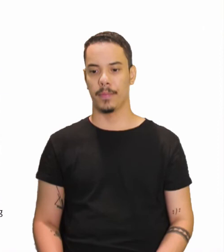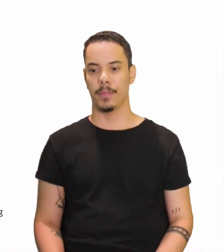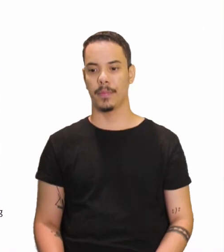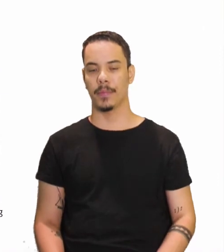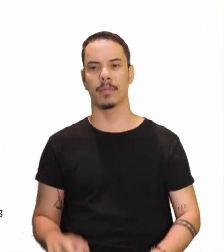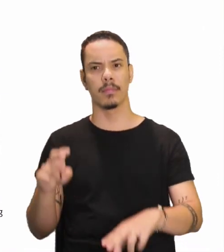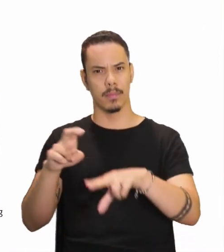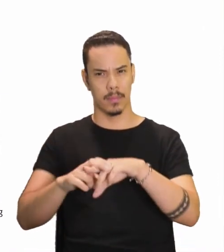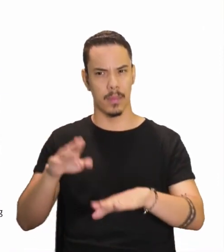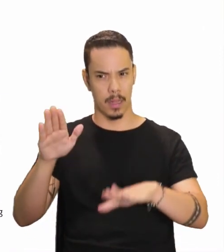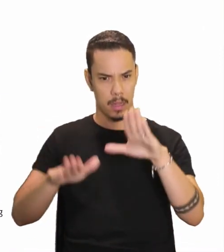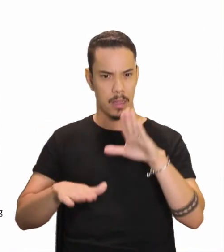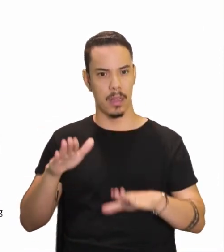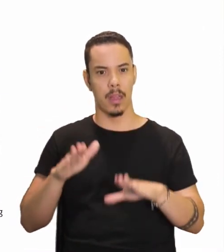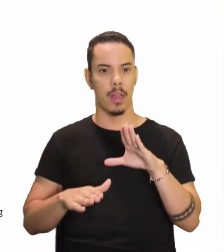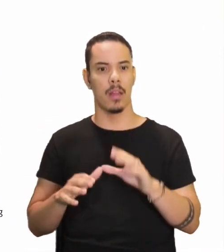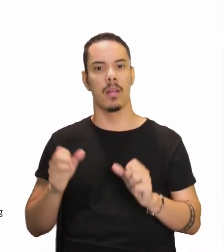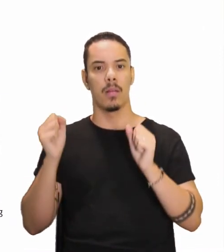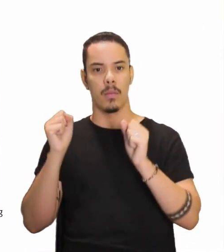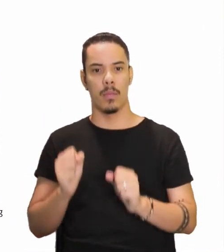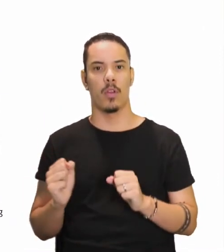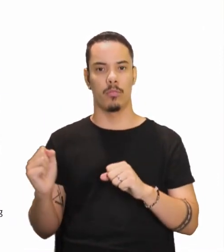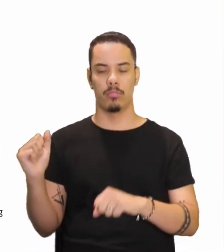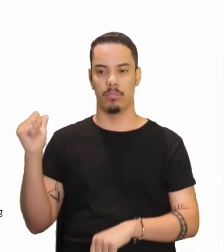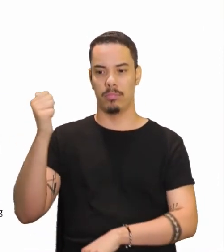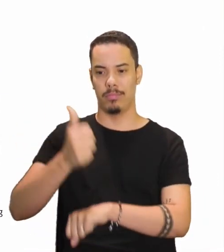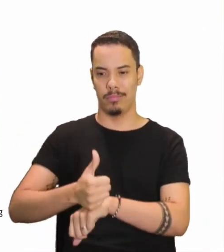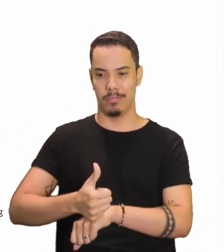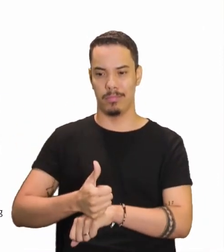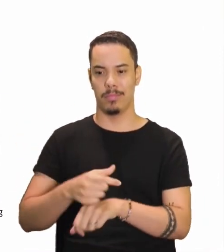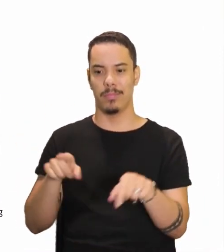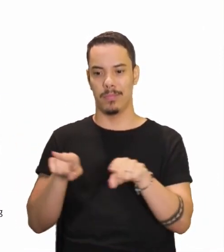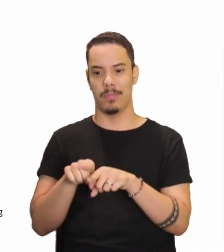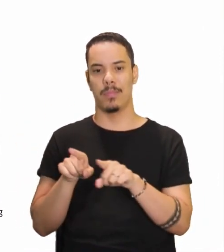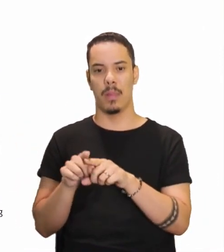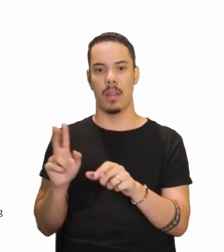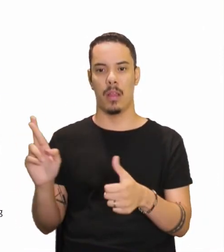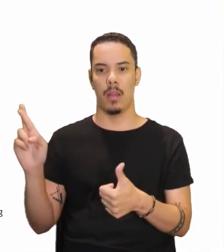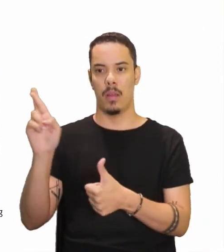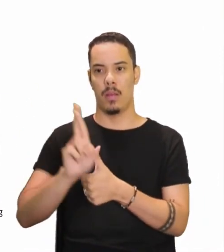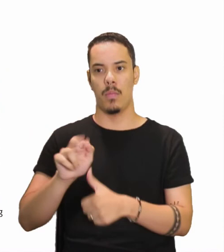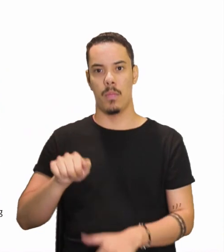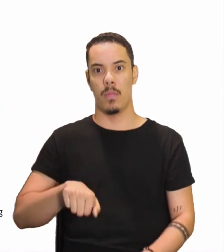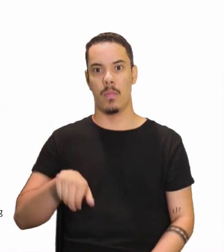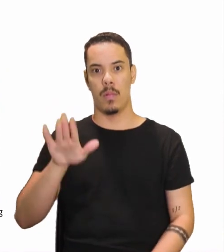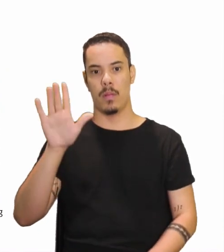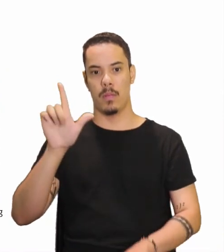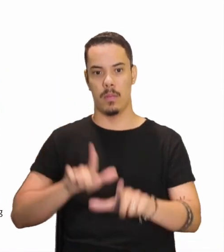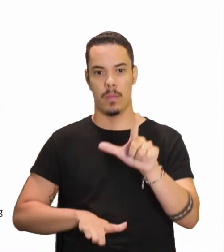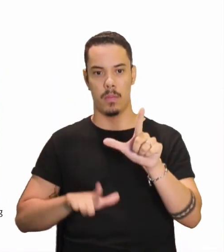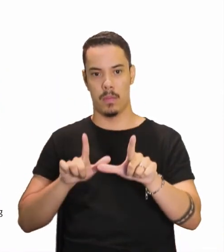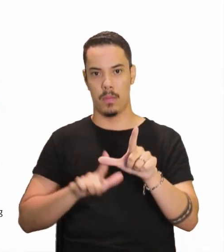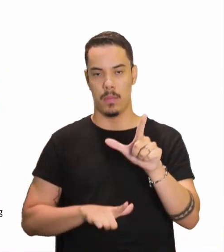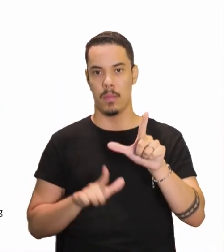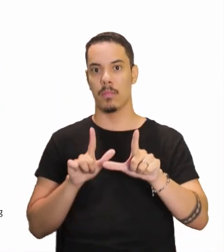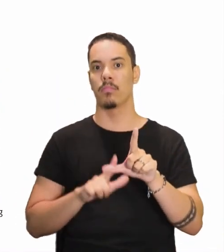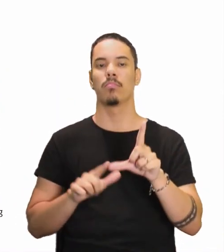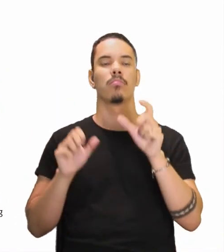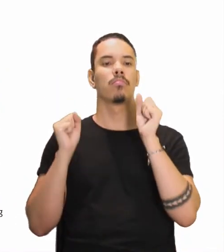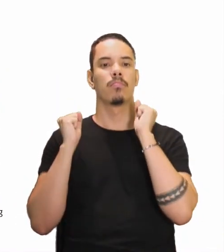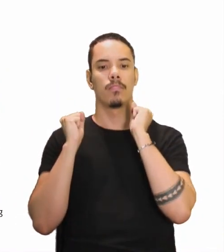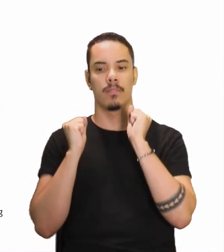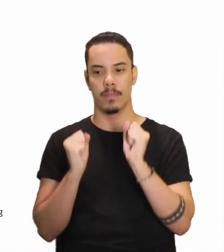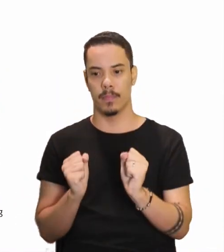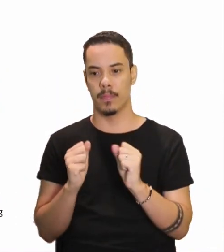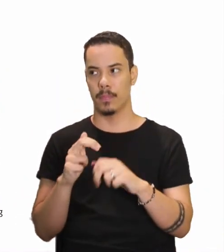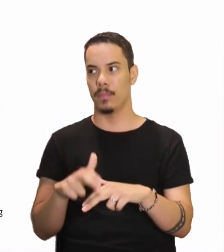que, às vezes, o mesmo fonema, ele pode ser representado por mais de uma letra do alfabeto. Exatamente. Olha, é tanto que o